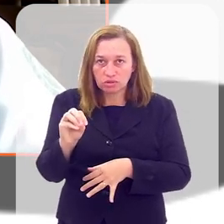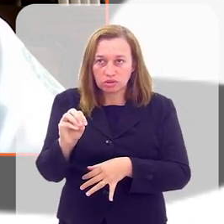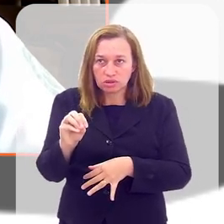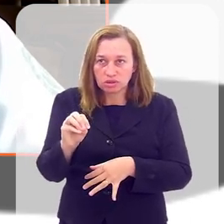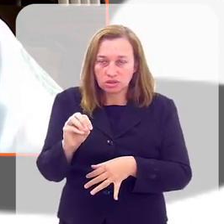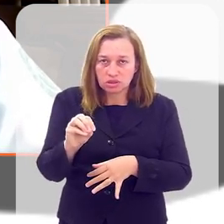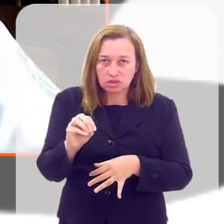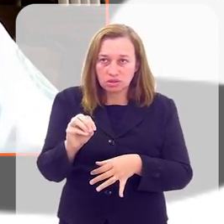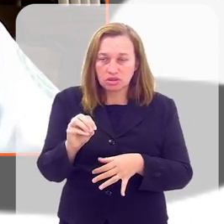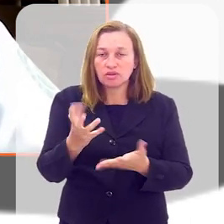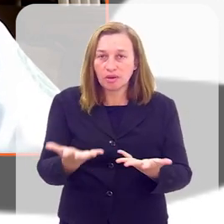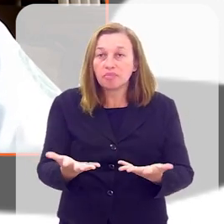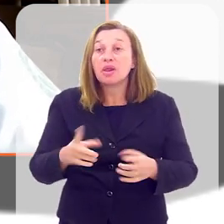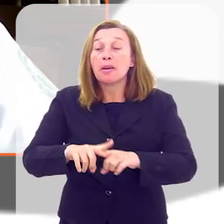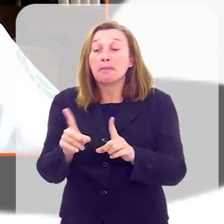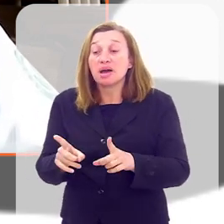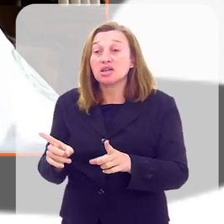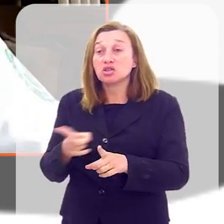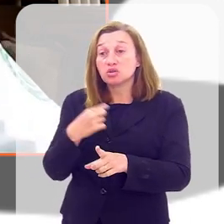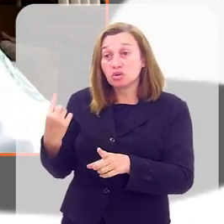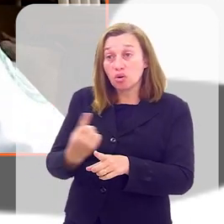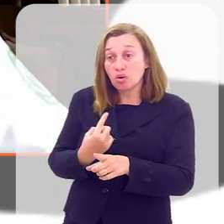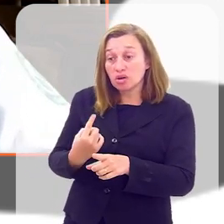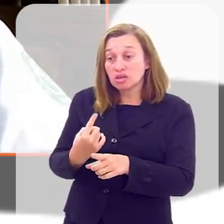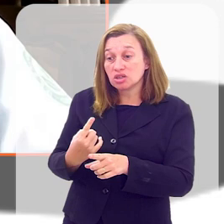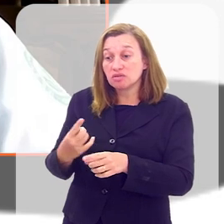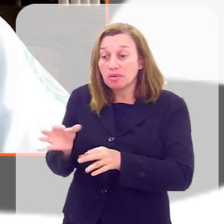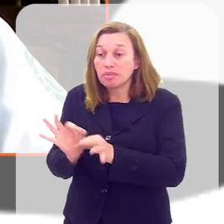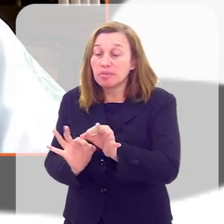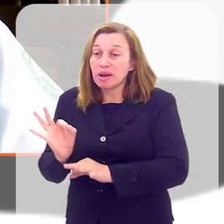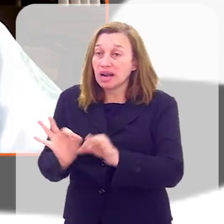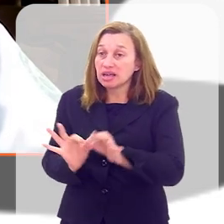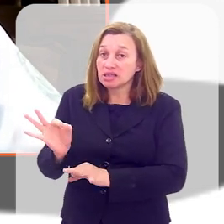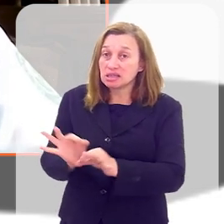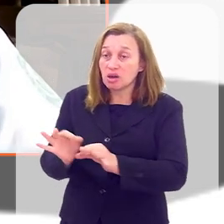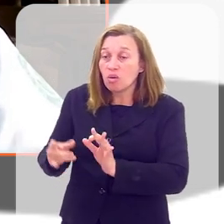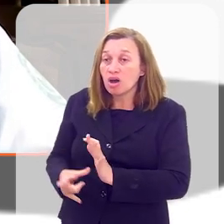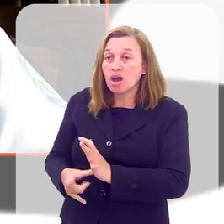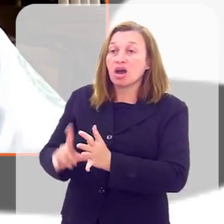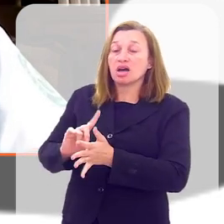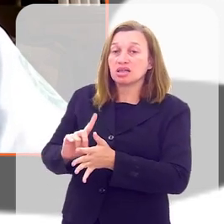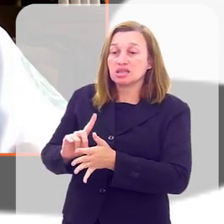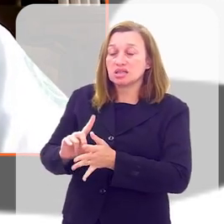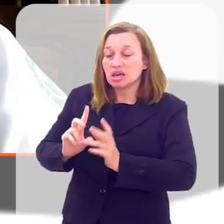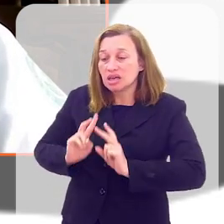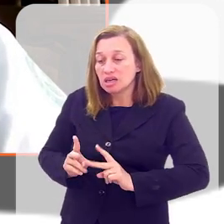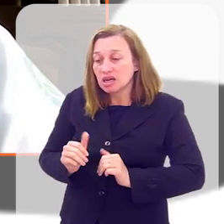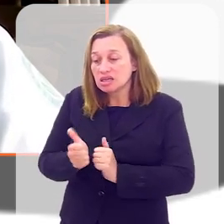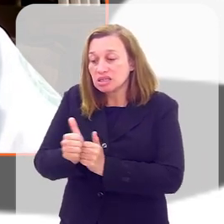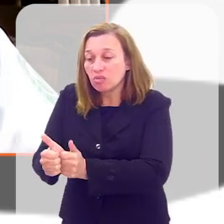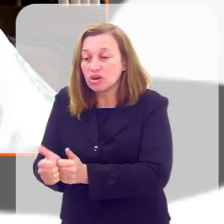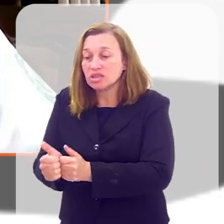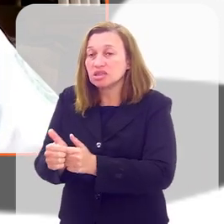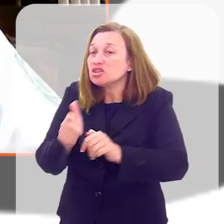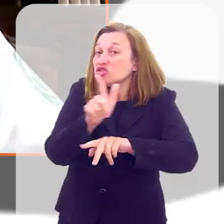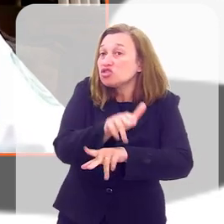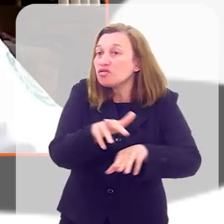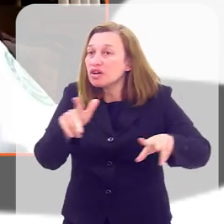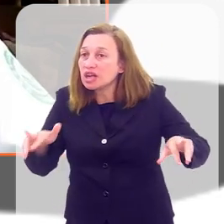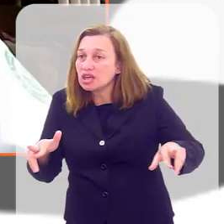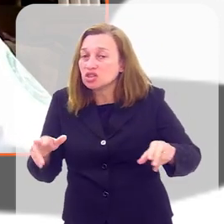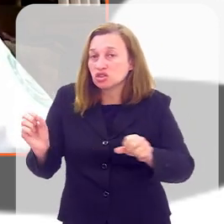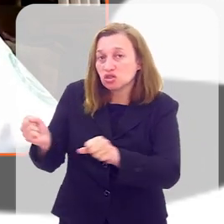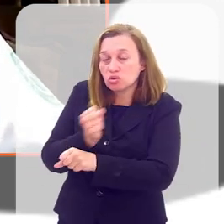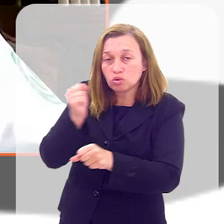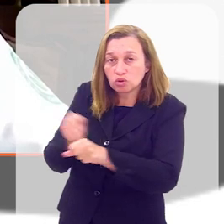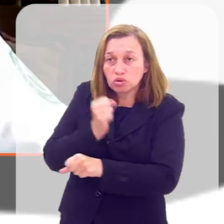do painel nos vazios do painel e depois o revestimento vem por cima não é um é uma sequência diferente é um